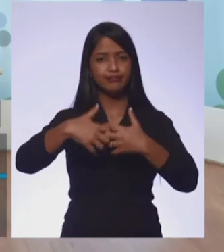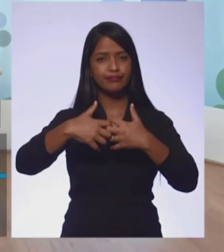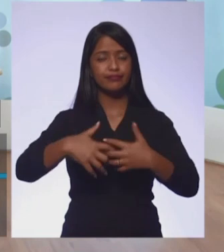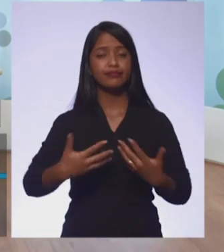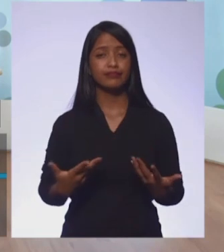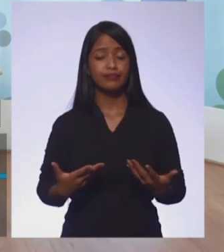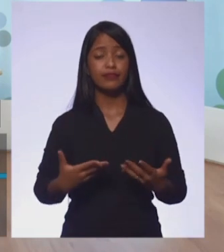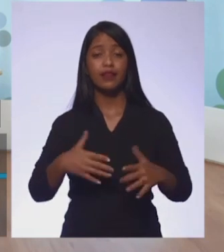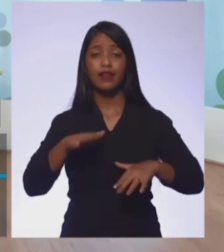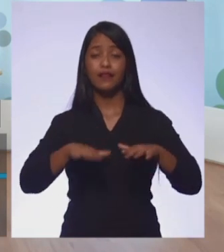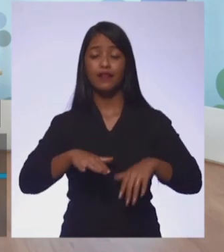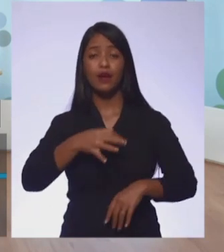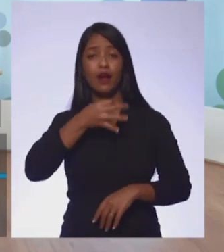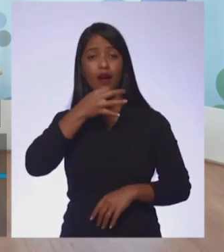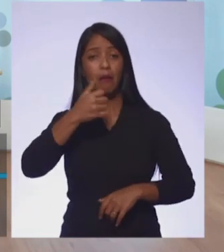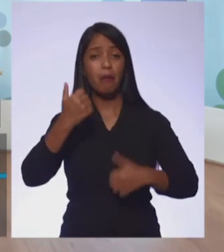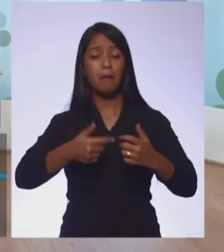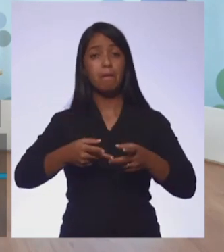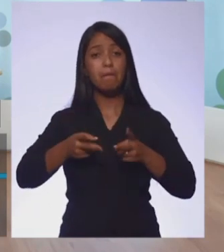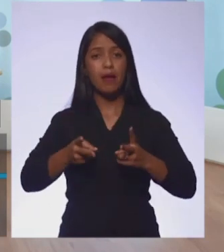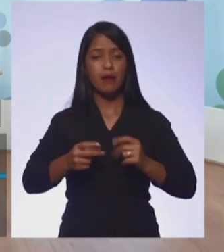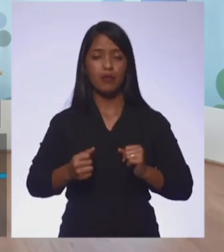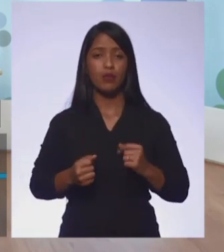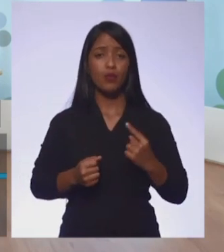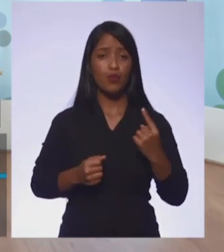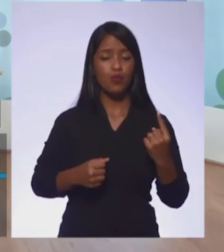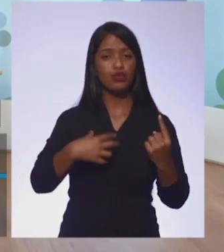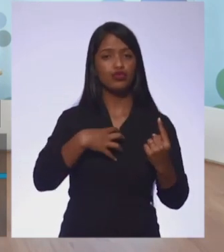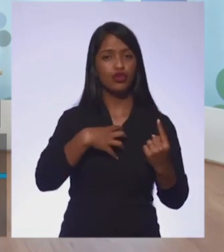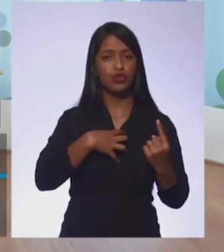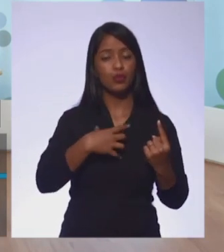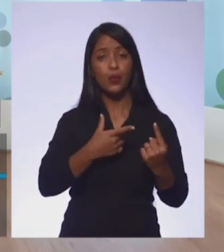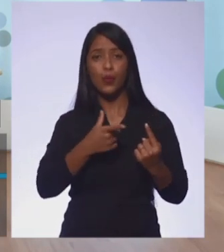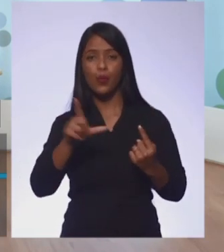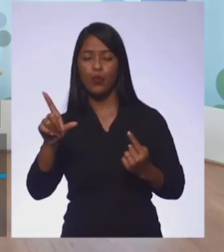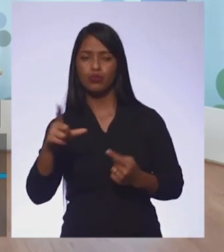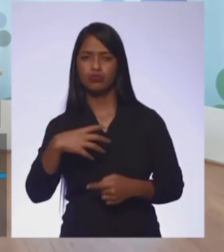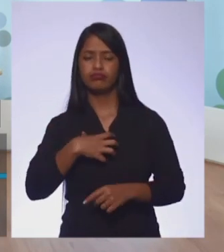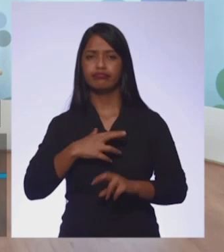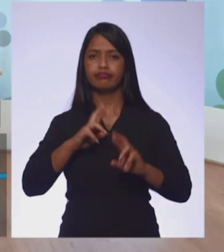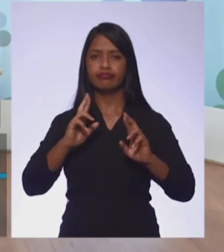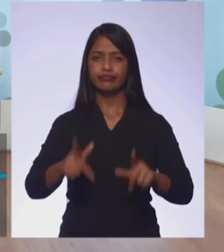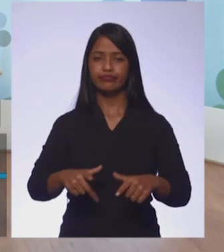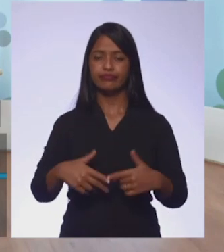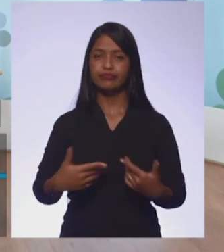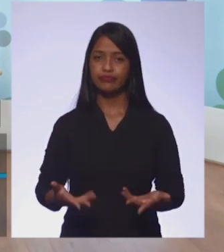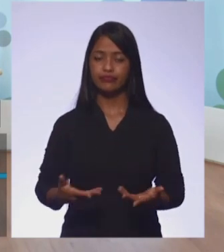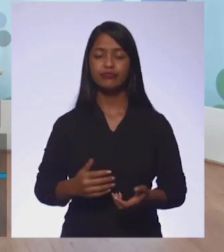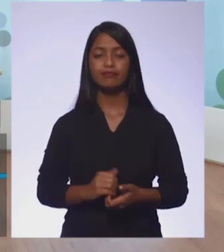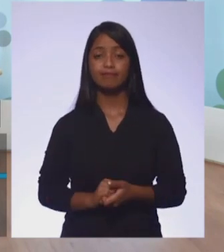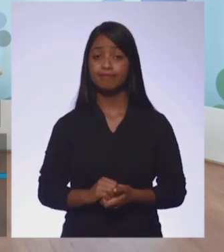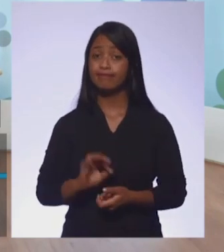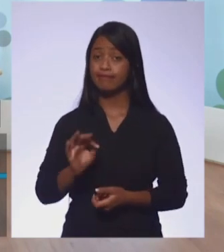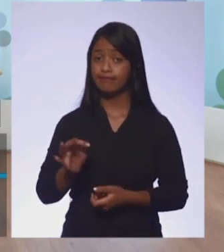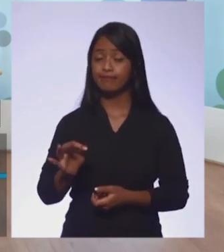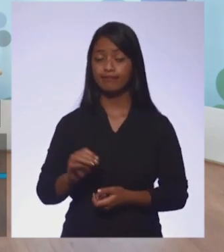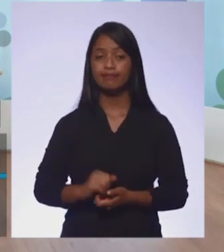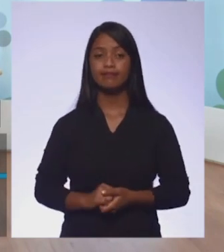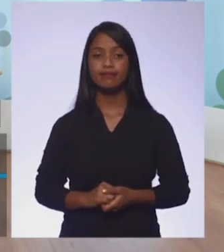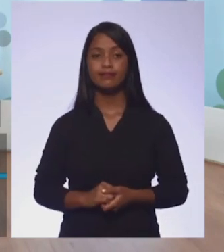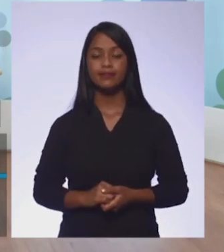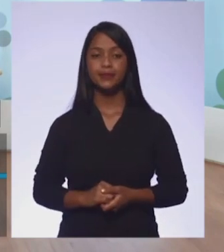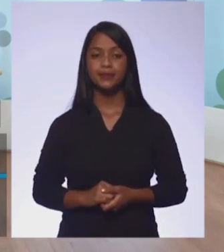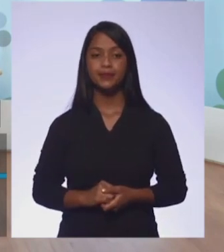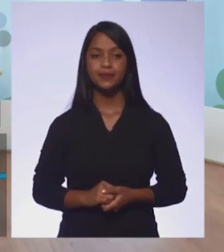Às vezes, o mesmo argumento para um soa de uma forma e para outro soa totalmente diferente. Uhum. E conforme